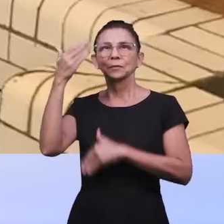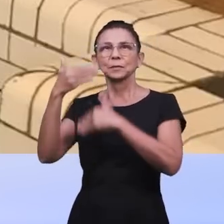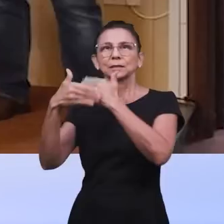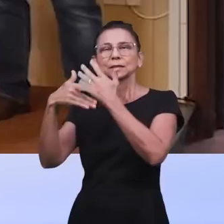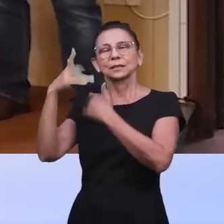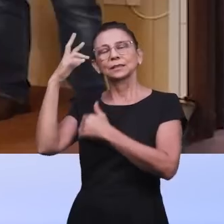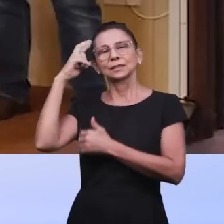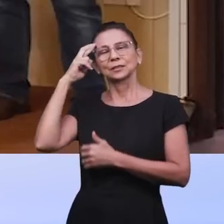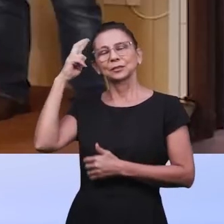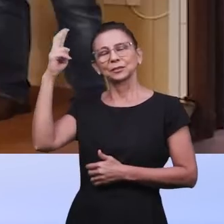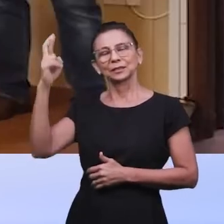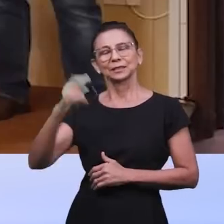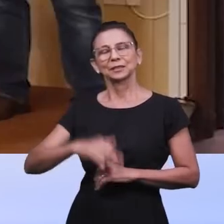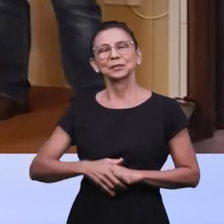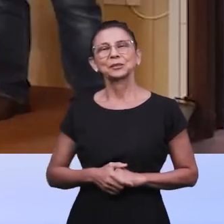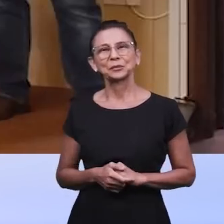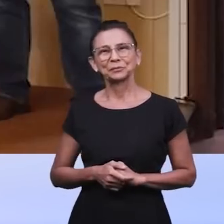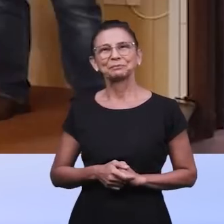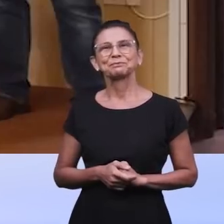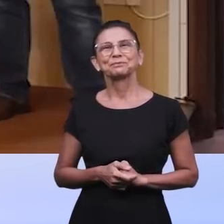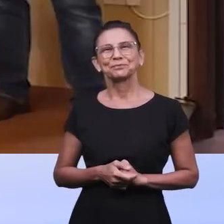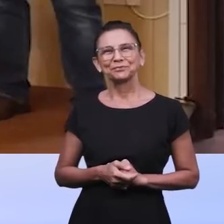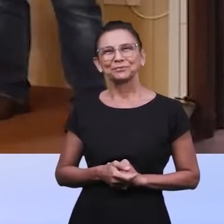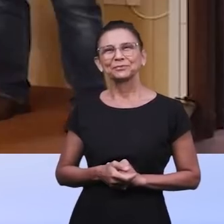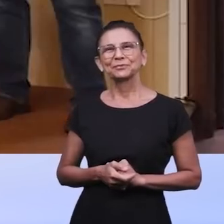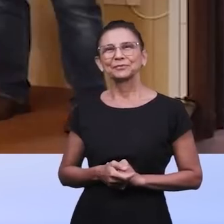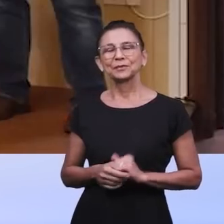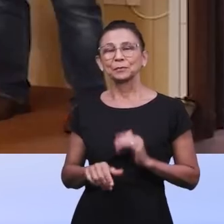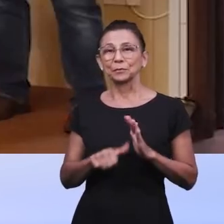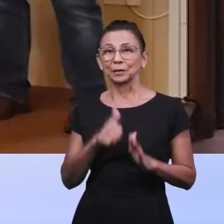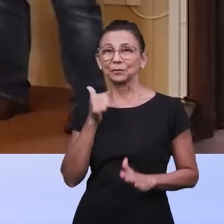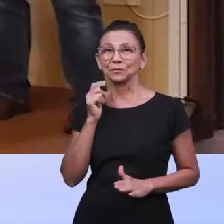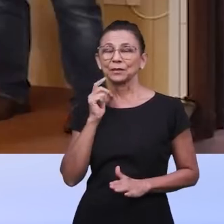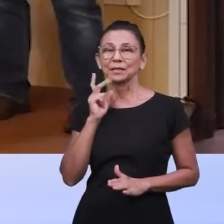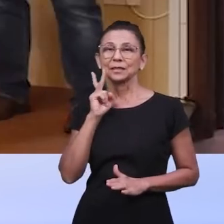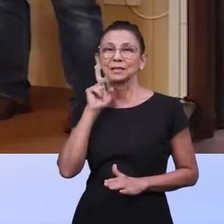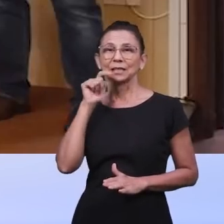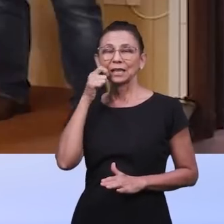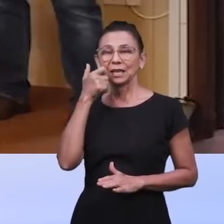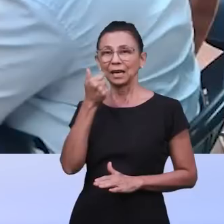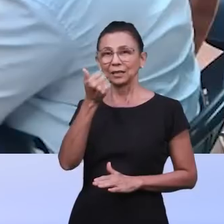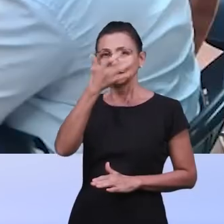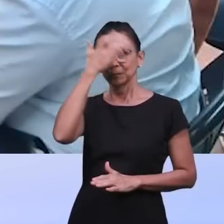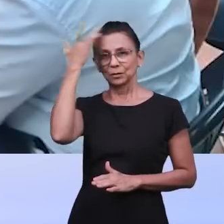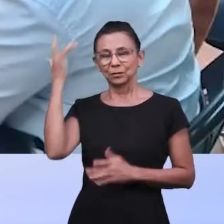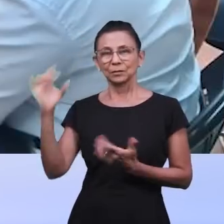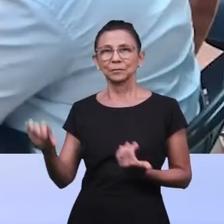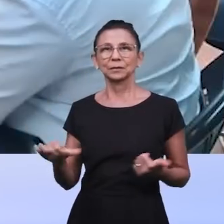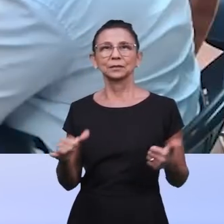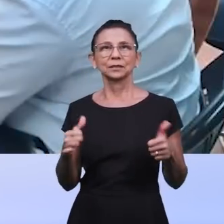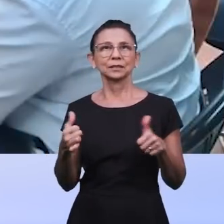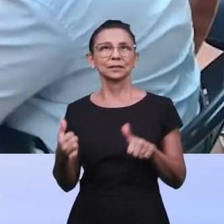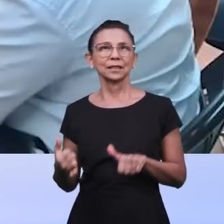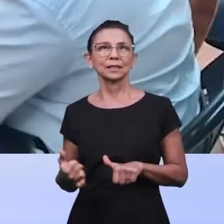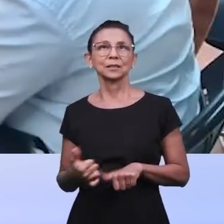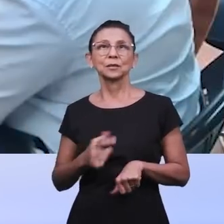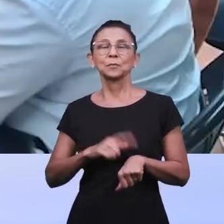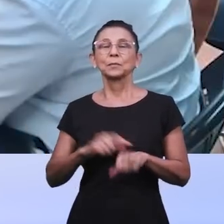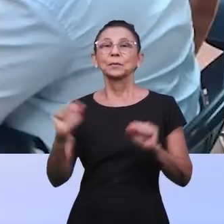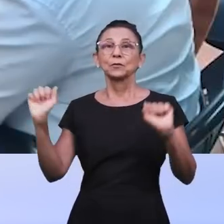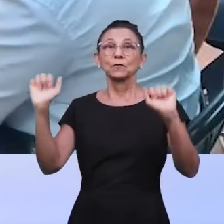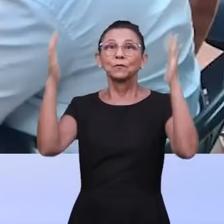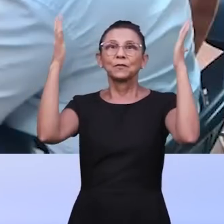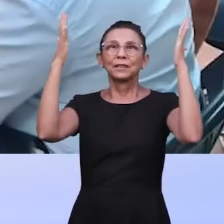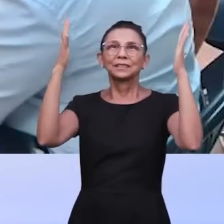para o levantamento de irmãos para o grupo de louvor e equipe de projeção. Uma grande bênção. A igreja glorificou ao Senhor